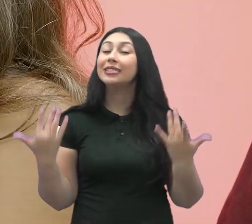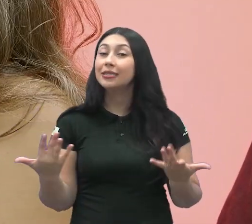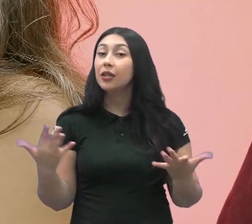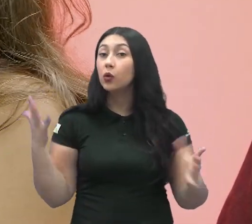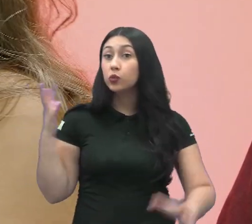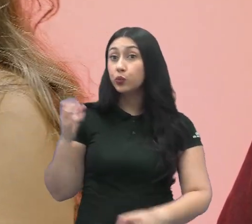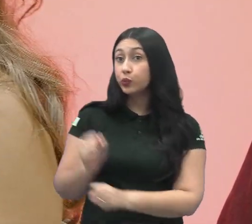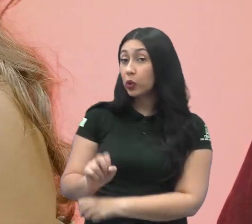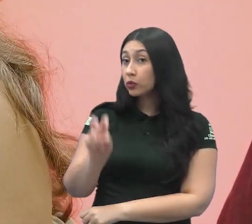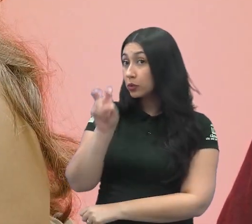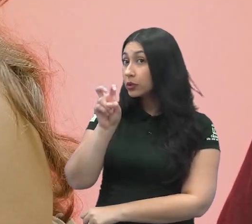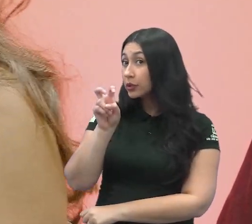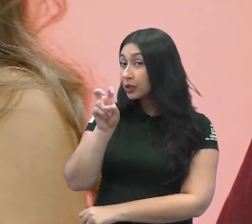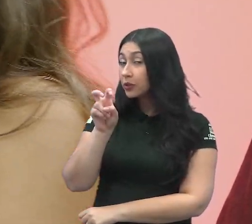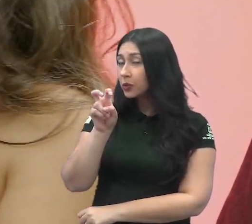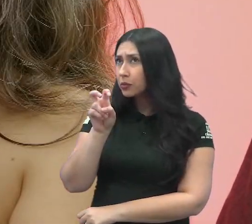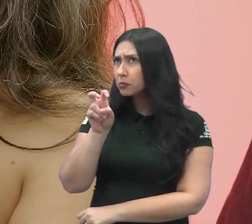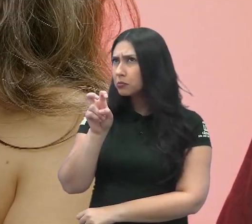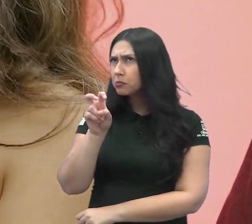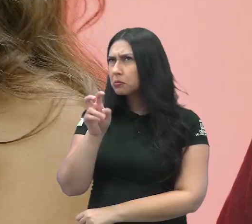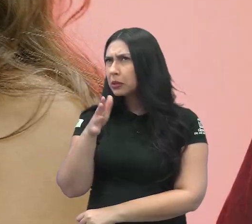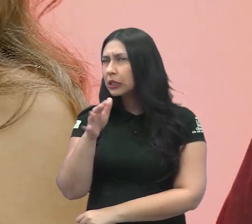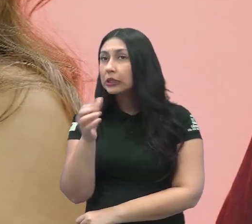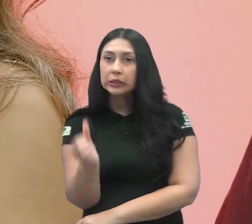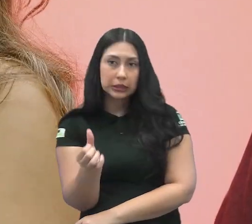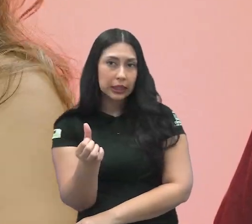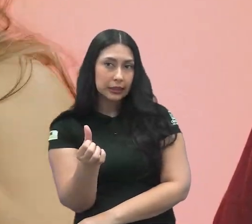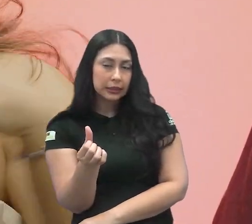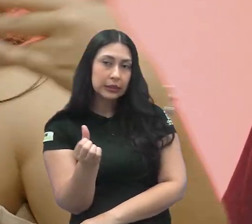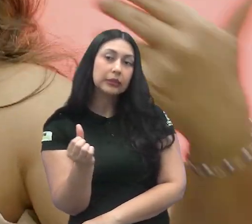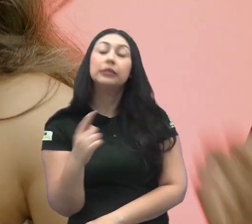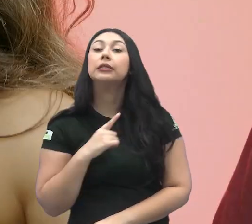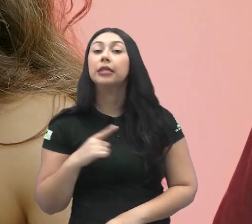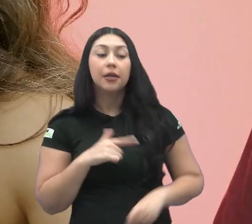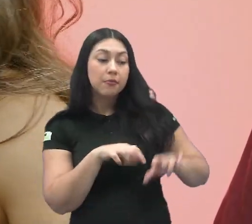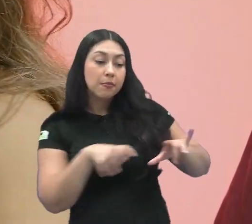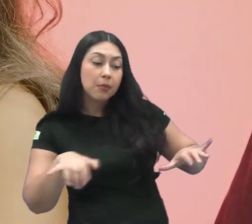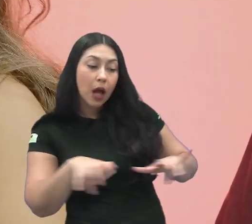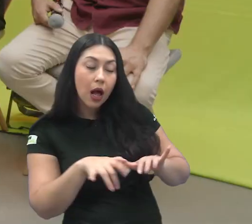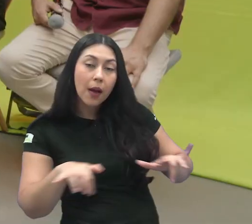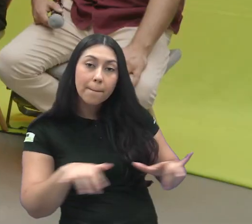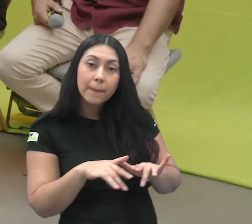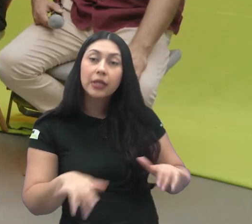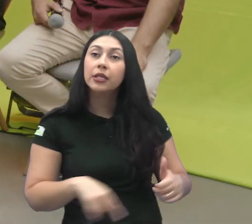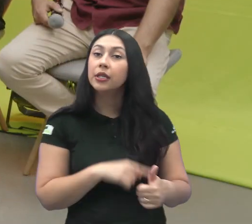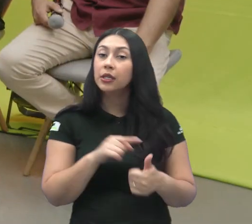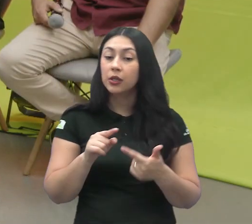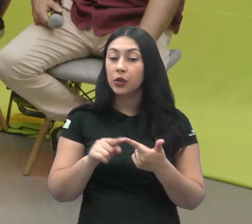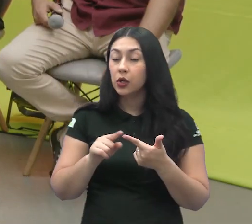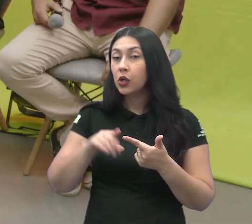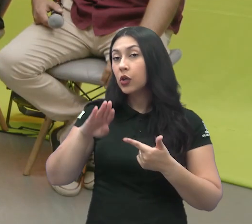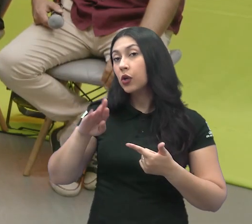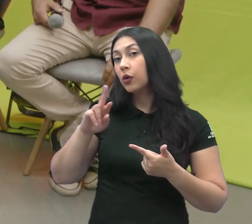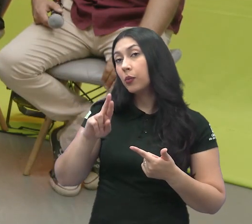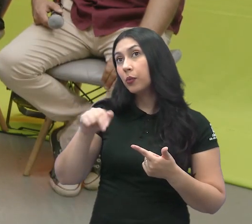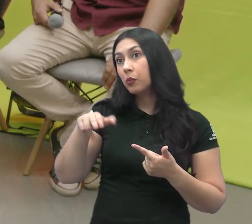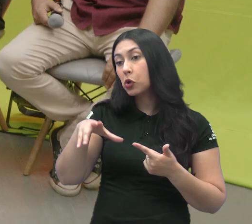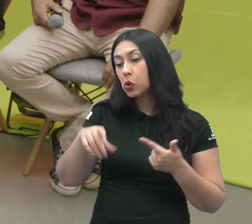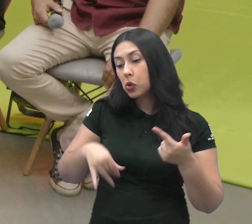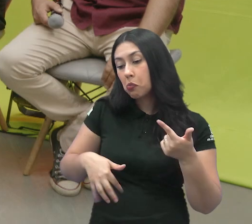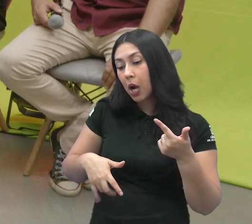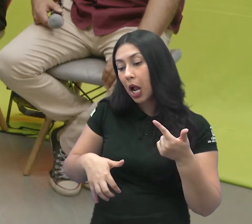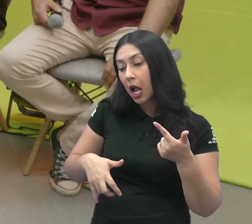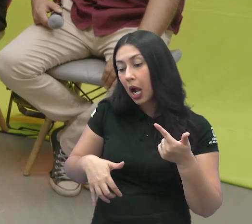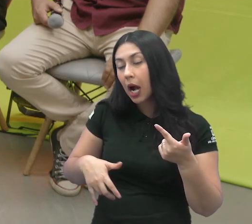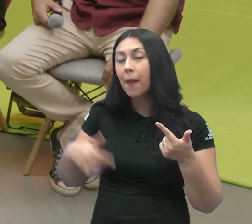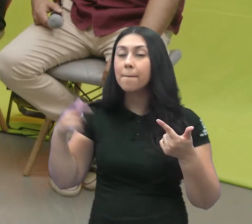nós somos em 5 pessoas no palco, 6 basicamente. Eu tenho um outro pianista, que é o Fernando Pontes, eu tenho o Bruno Pinelli no baixo acústico